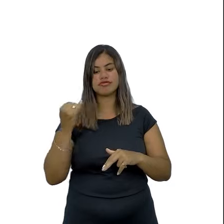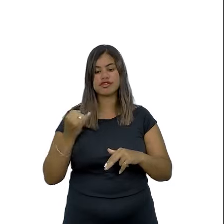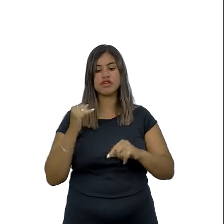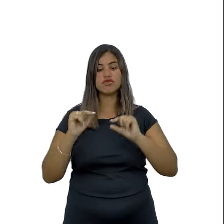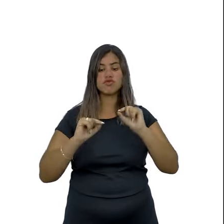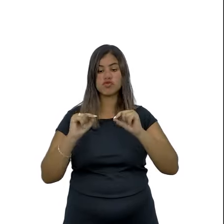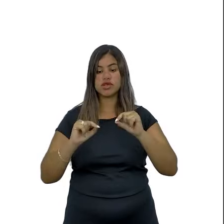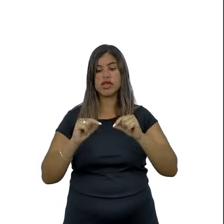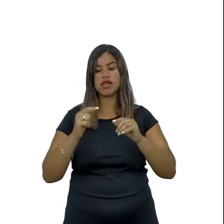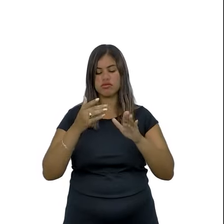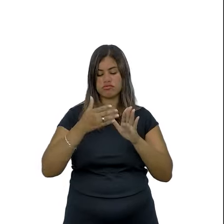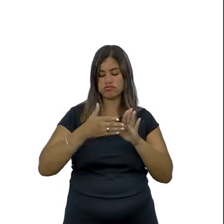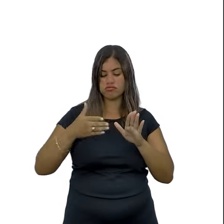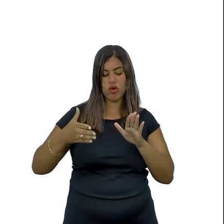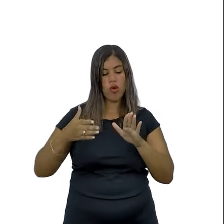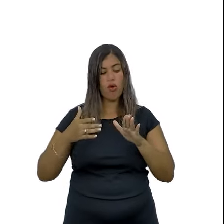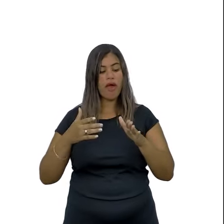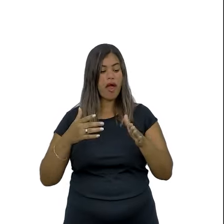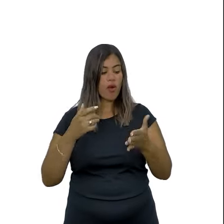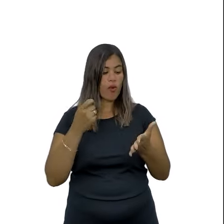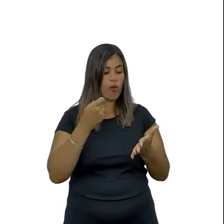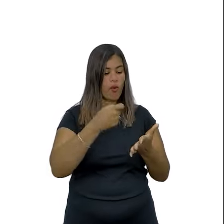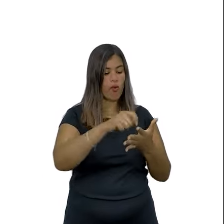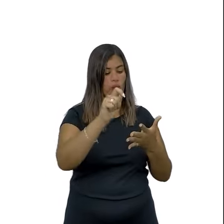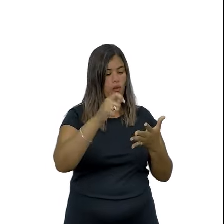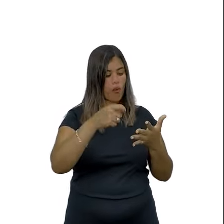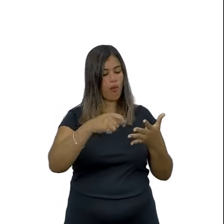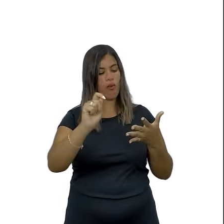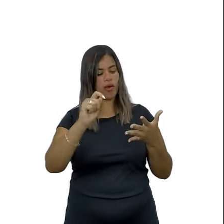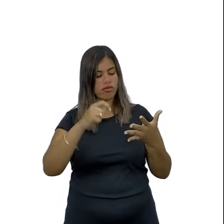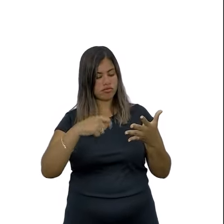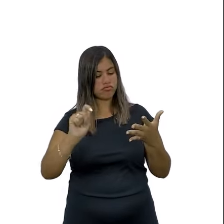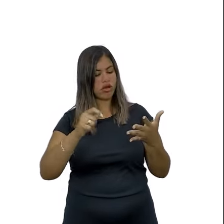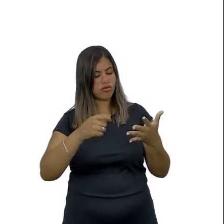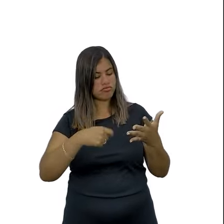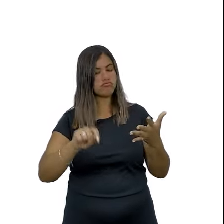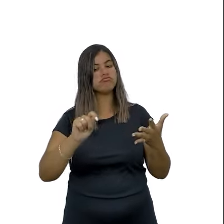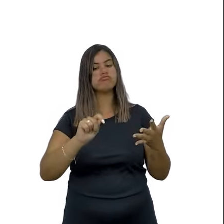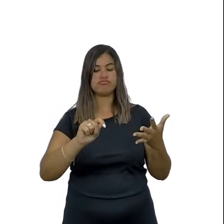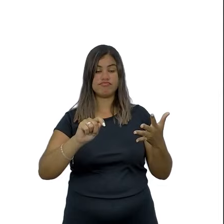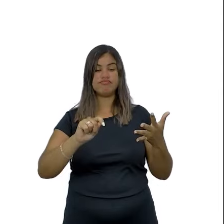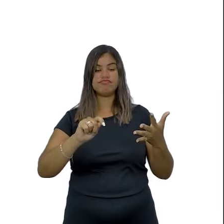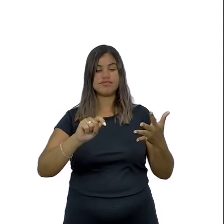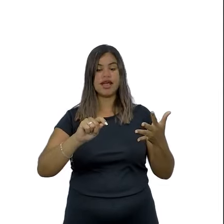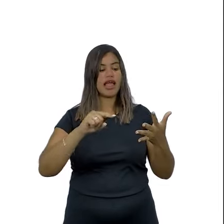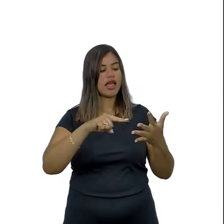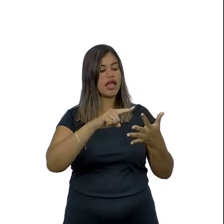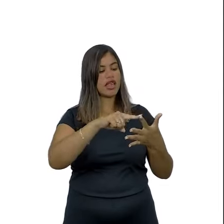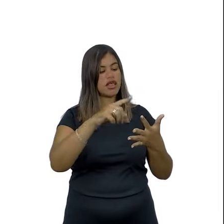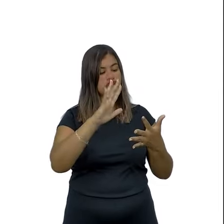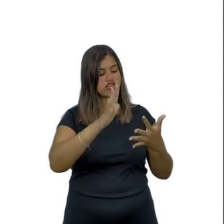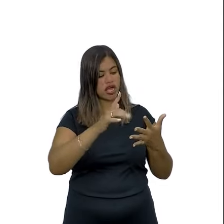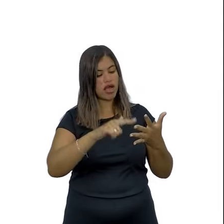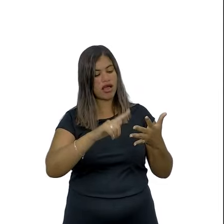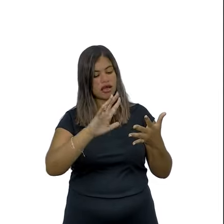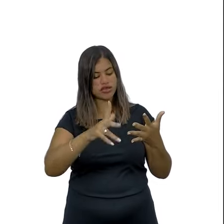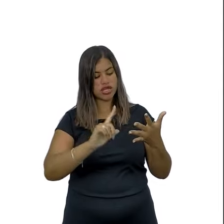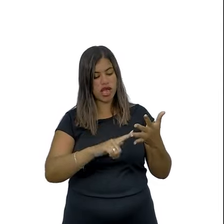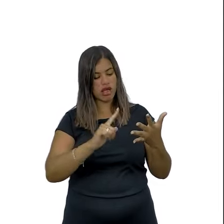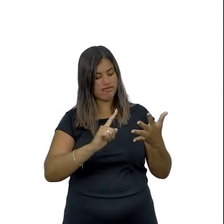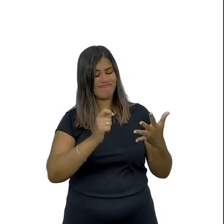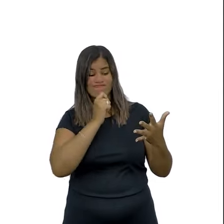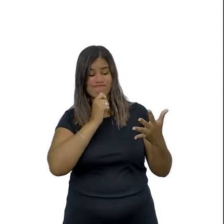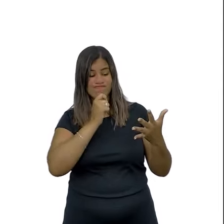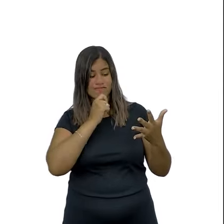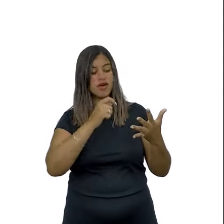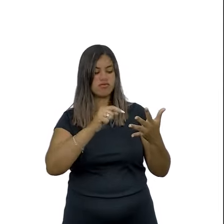a contar, de ir ticando, né, e riscando os elementos que ele já contou para não contar